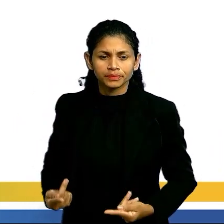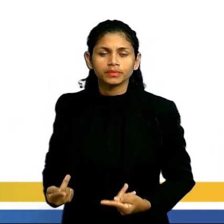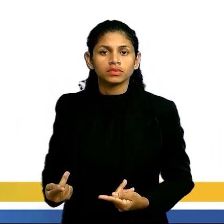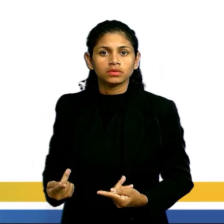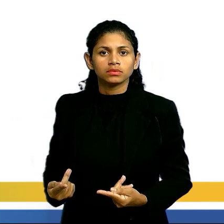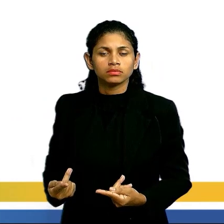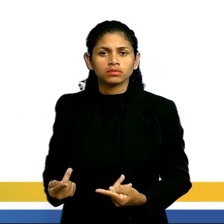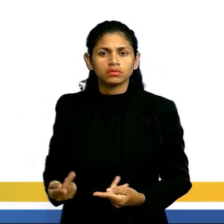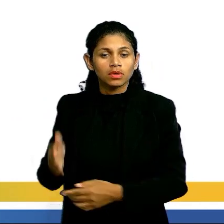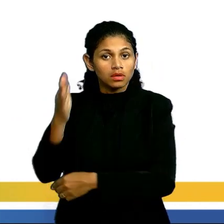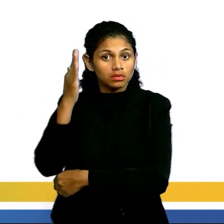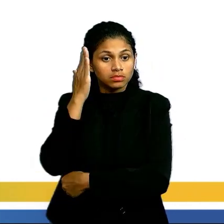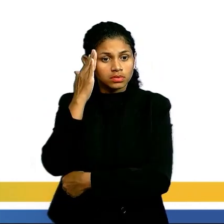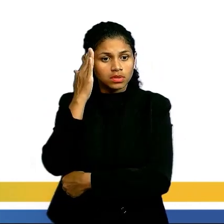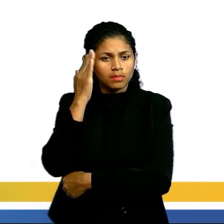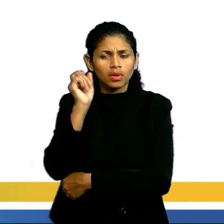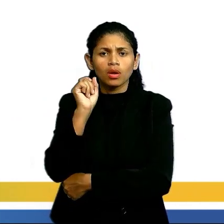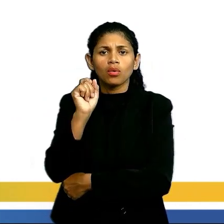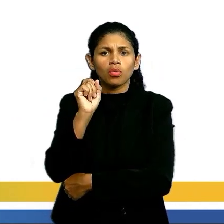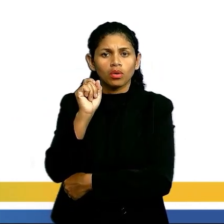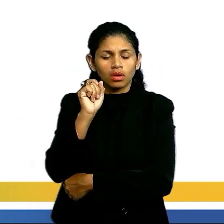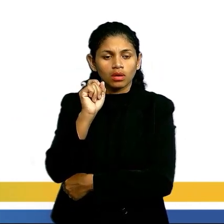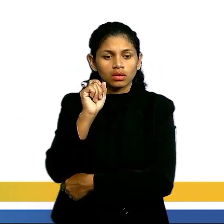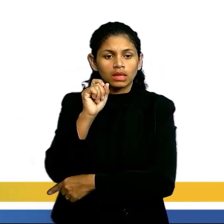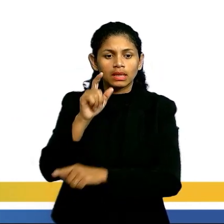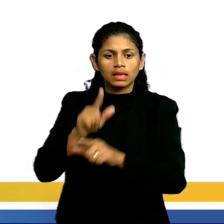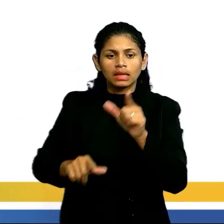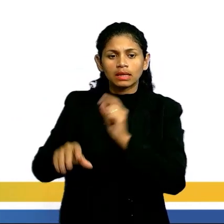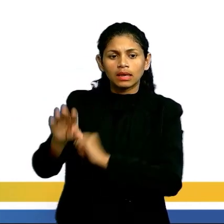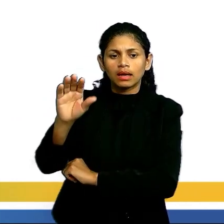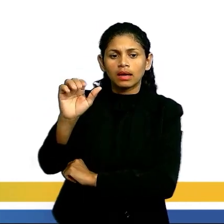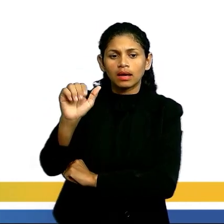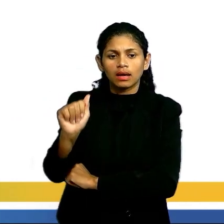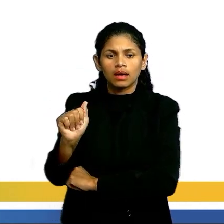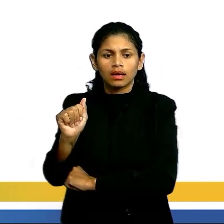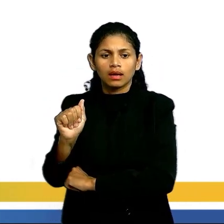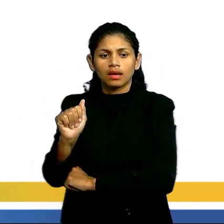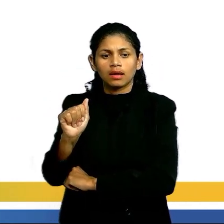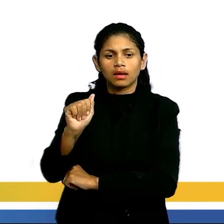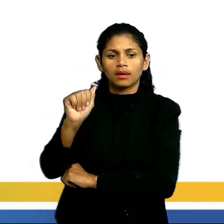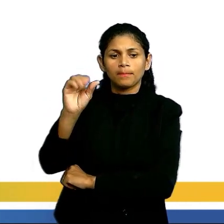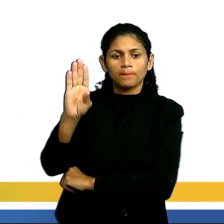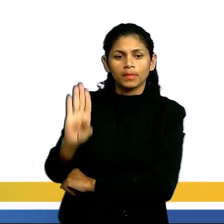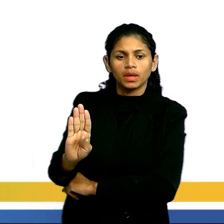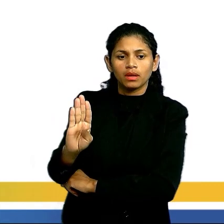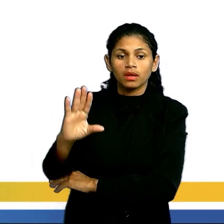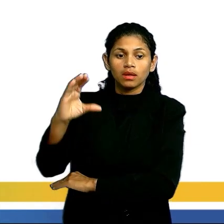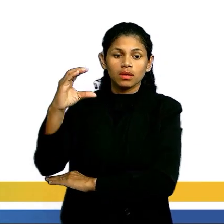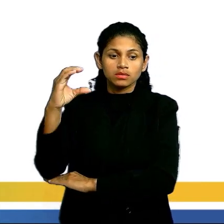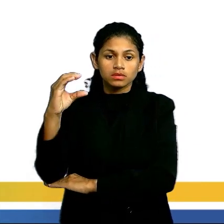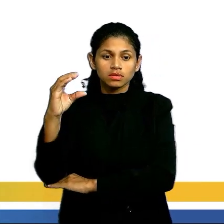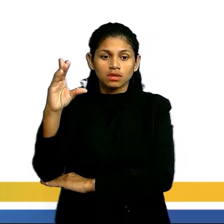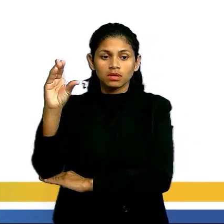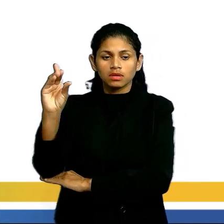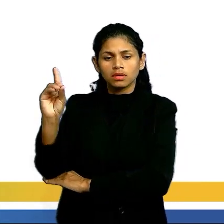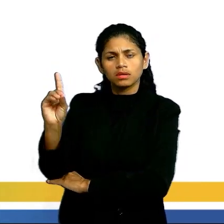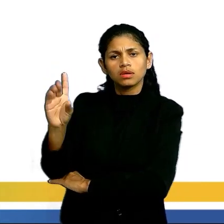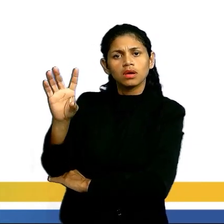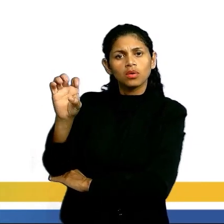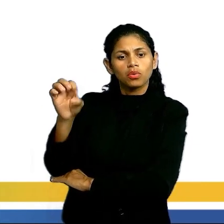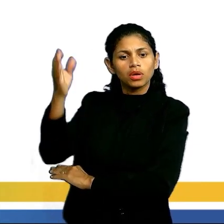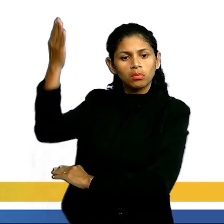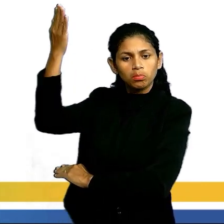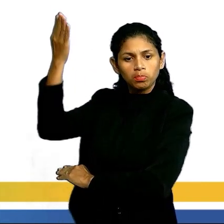vai saber o que é a alternativa A, que é o gorila e o bonobo. Alternativa B, é o gorila e o